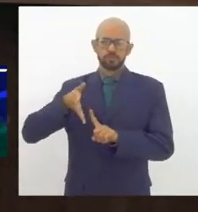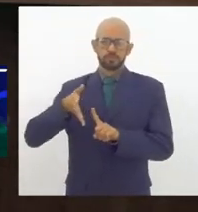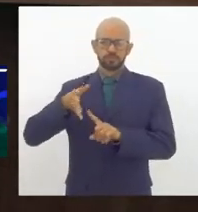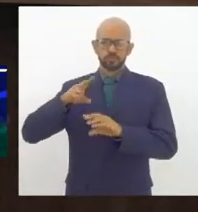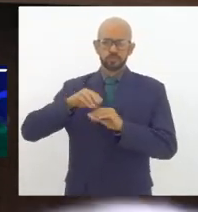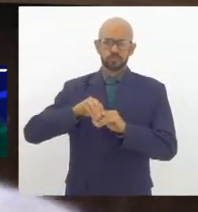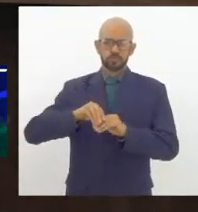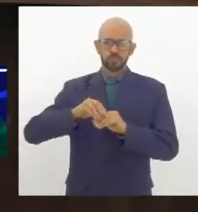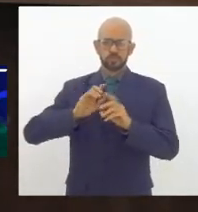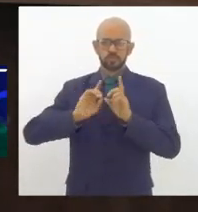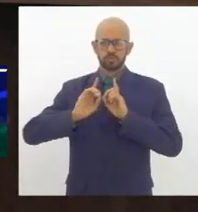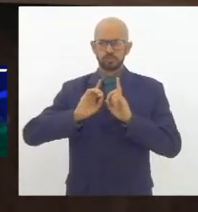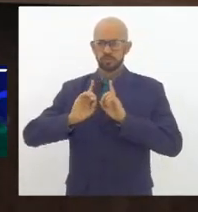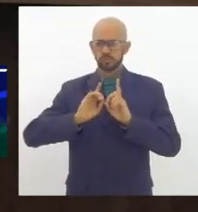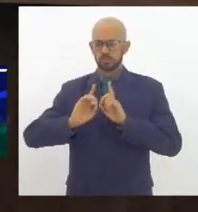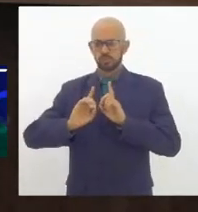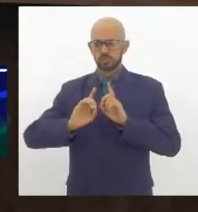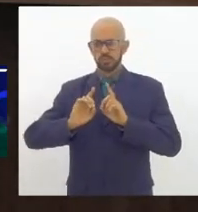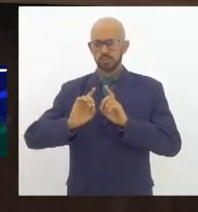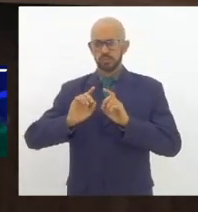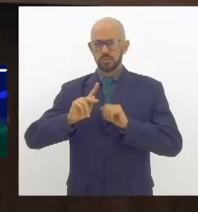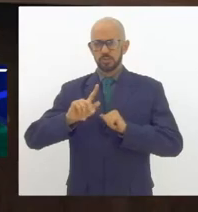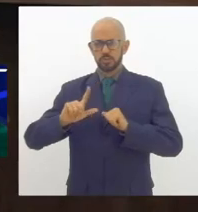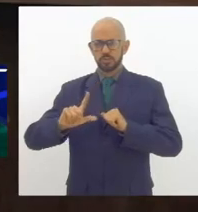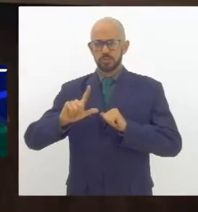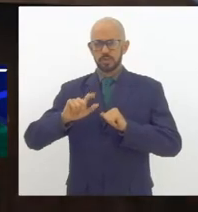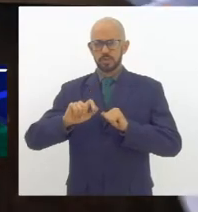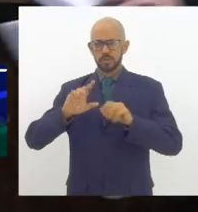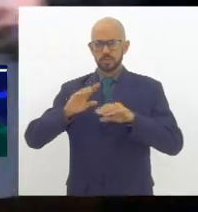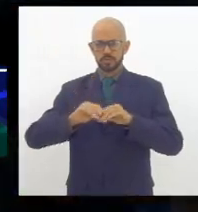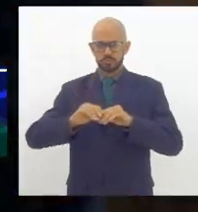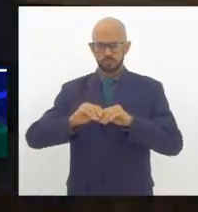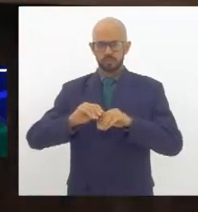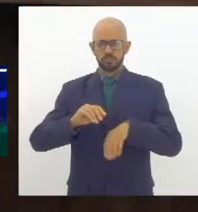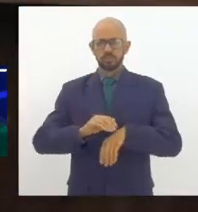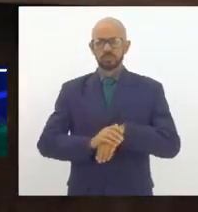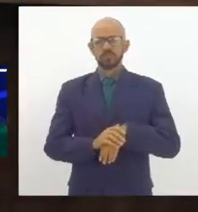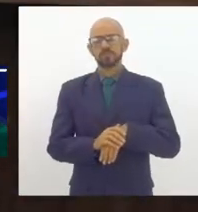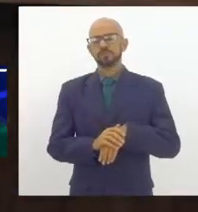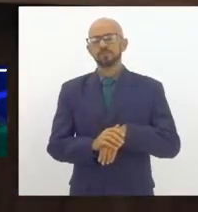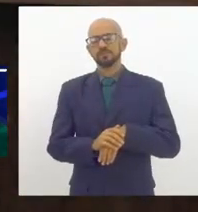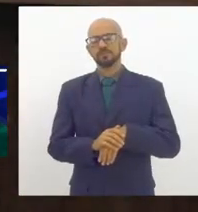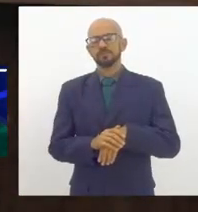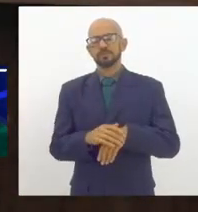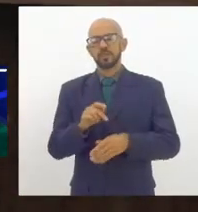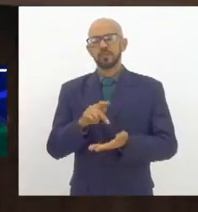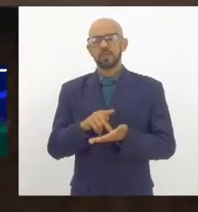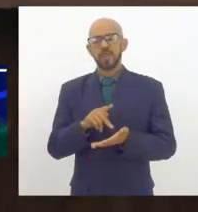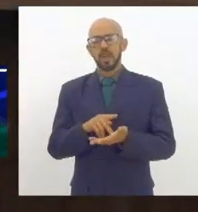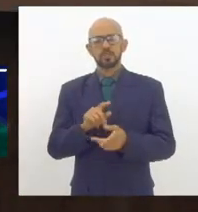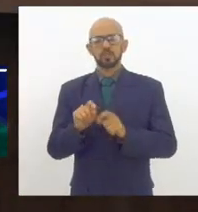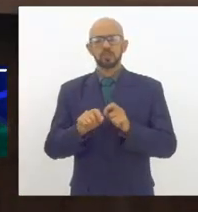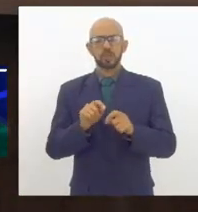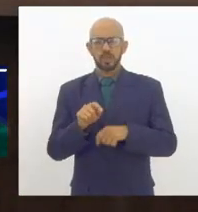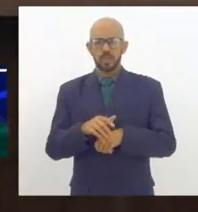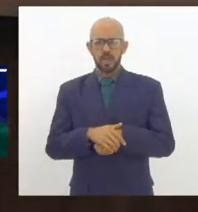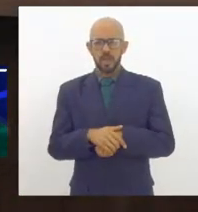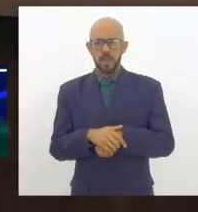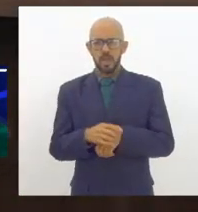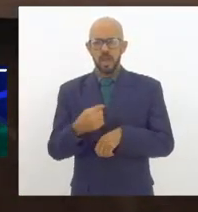né discutir um pouco esse projeto mas de forma bem suscita na verdade Presidente é